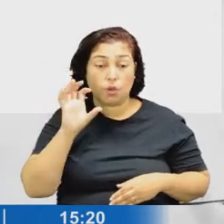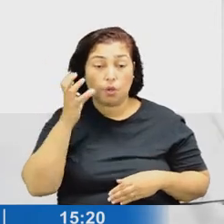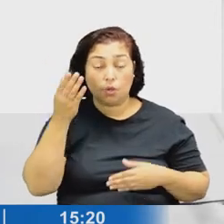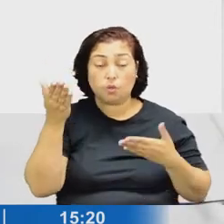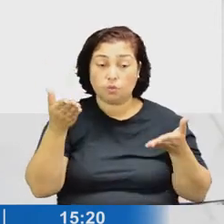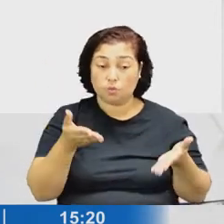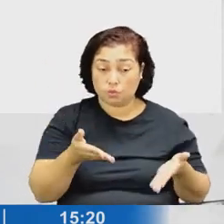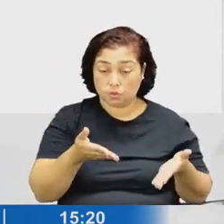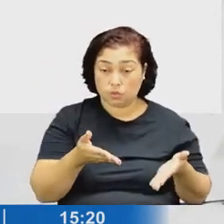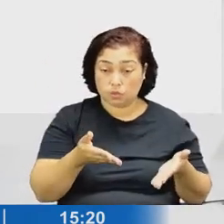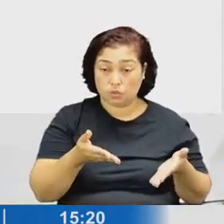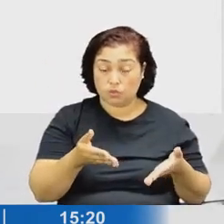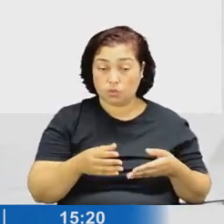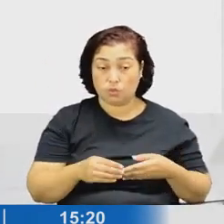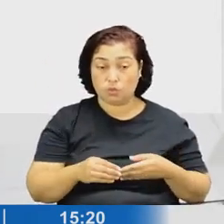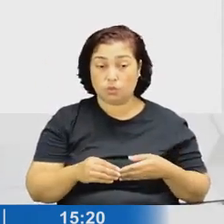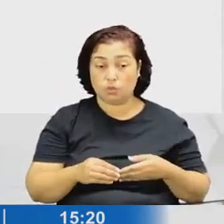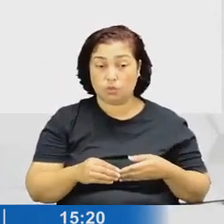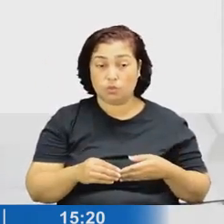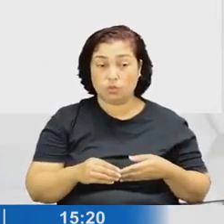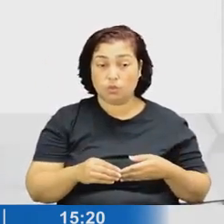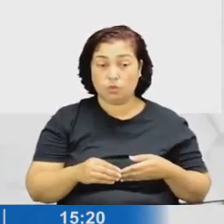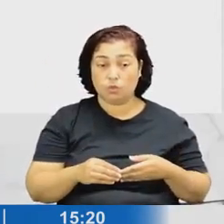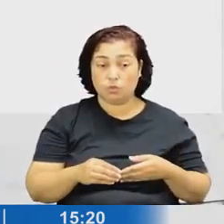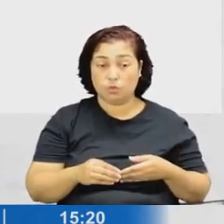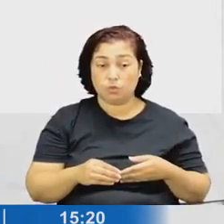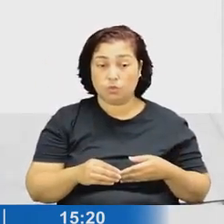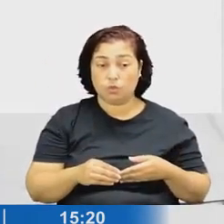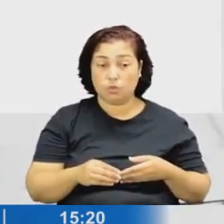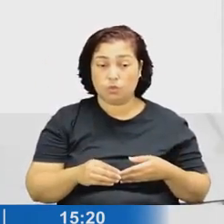dessa pauta dentro dessa pauta